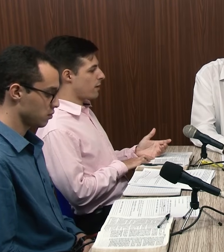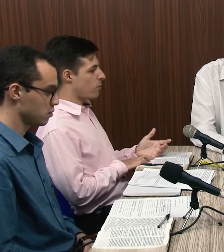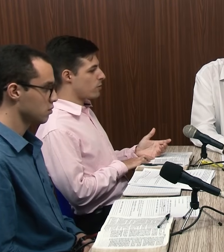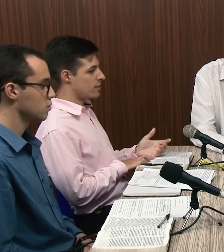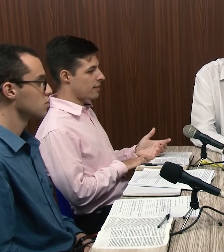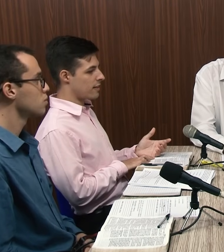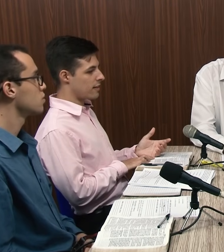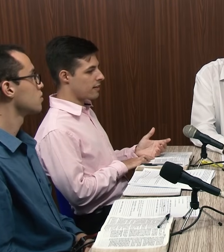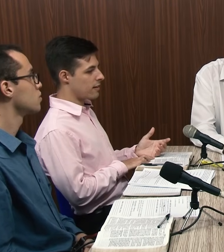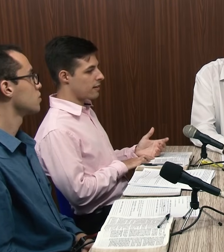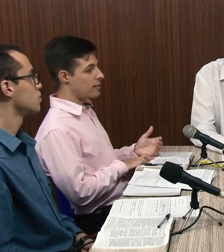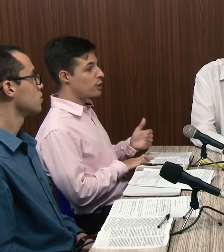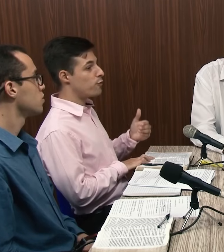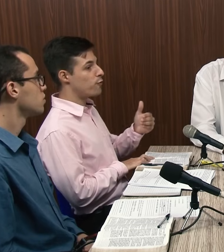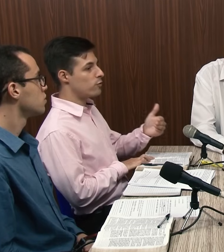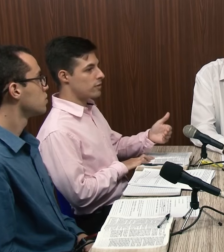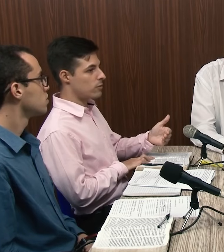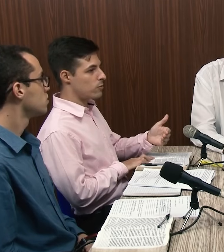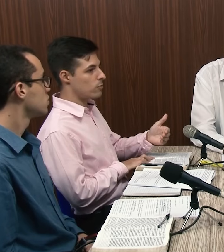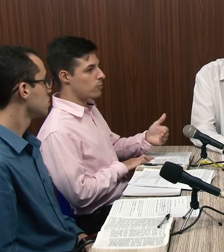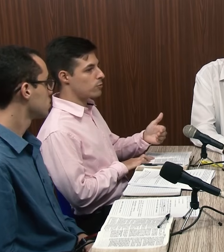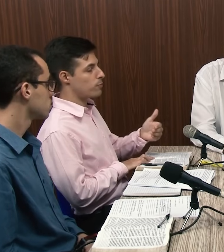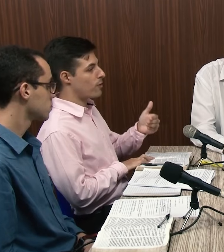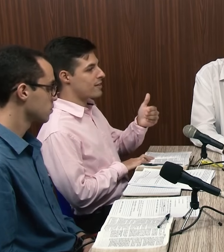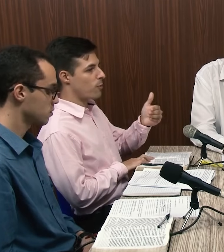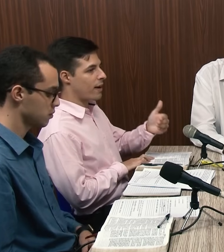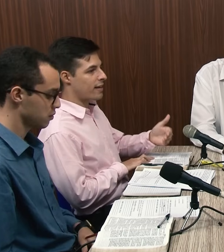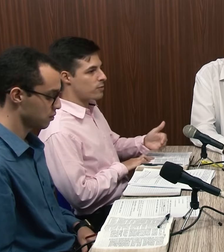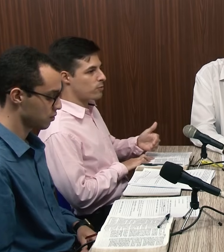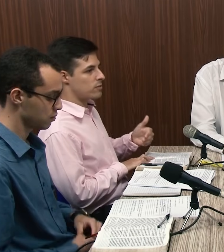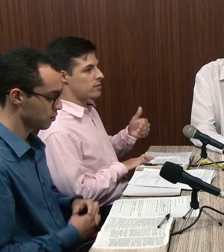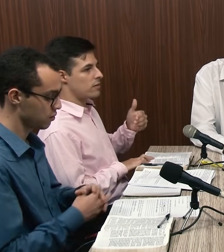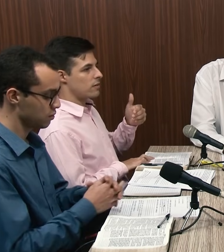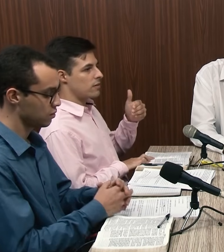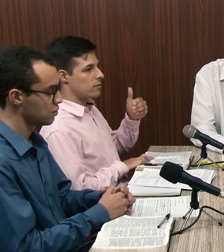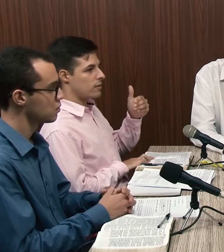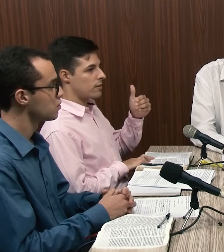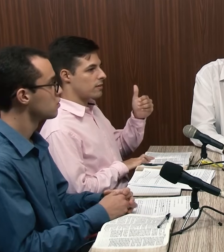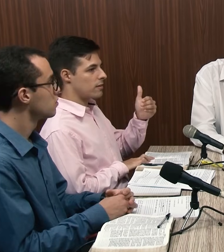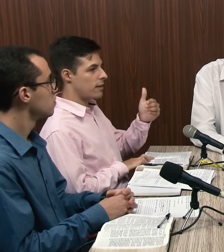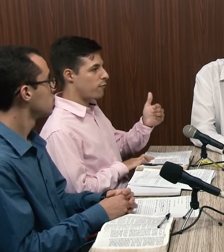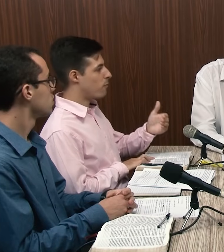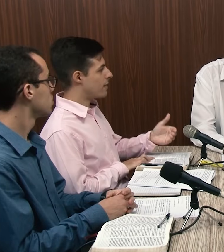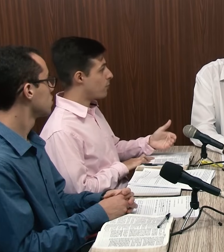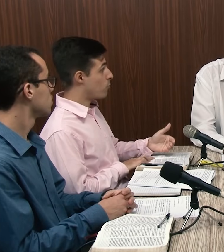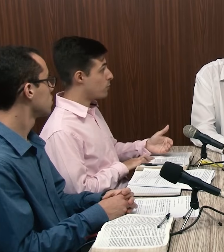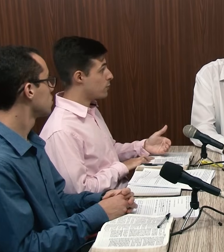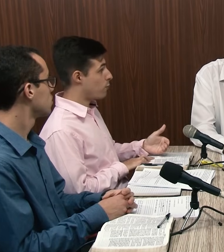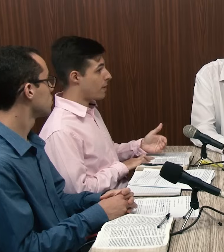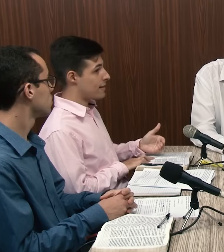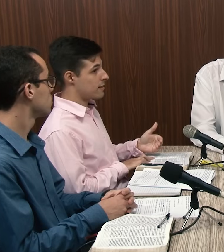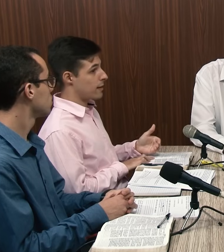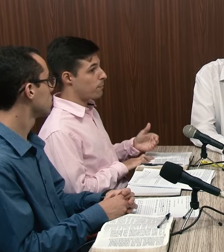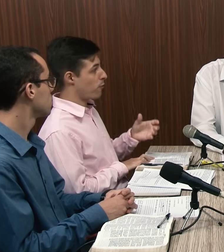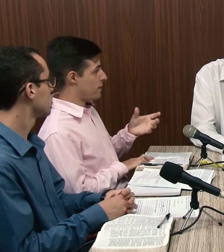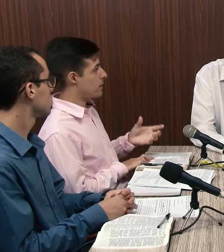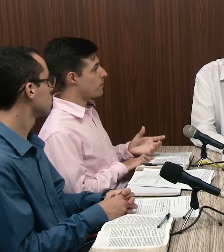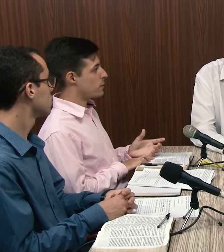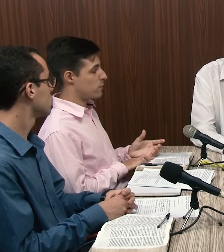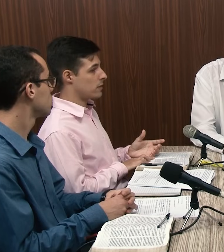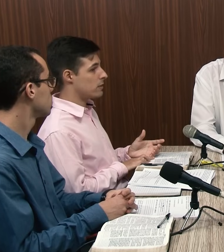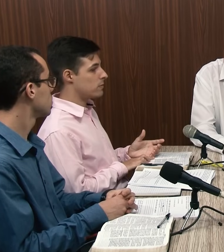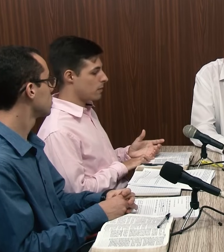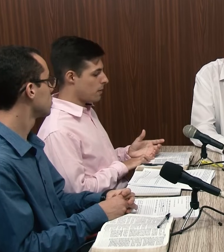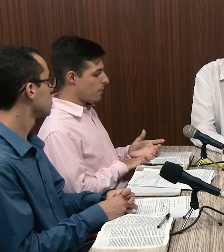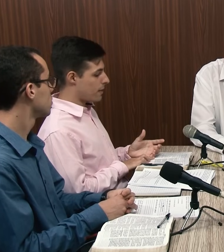igreja fiel hoje, ela desfruta dos pós aromáticos, da coluna de fumaça, né,